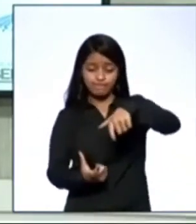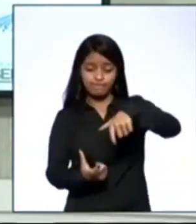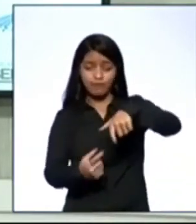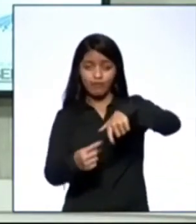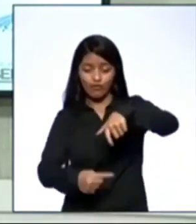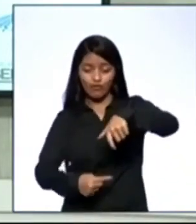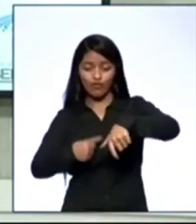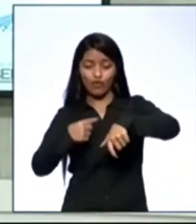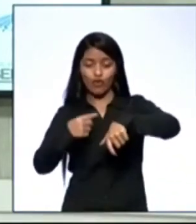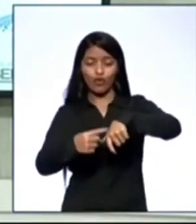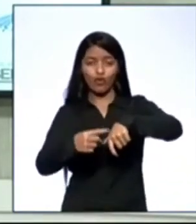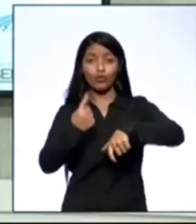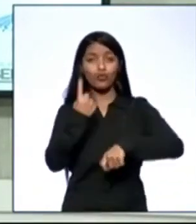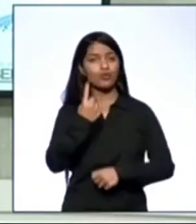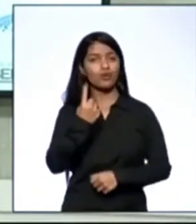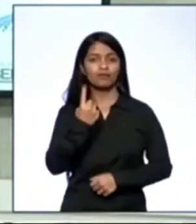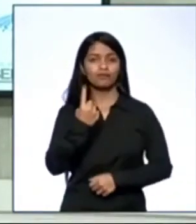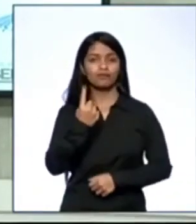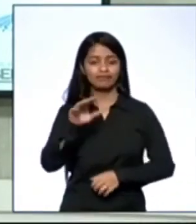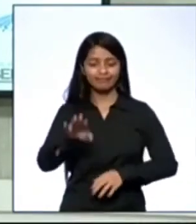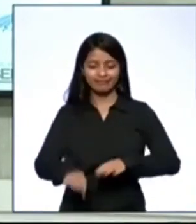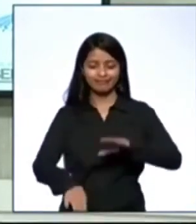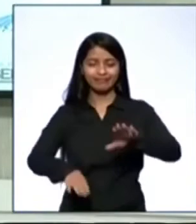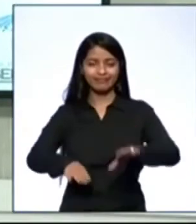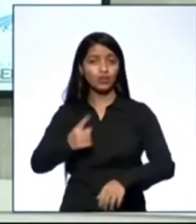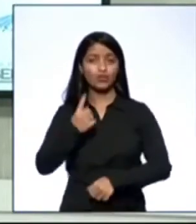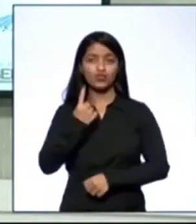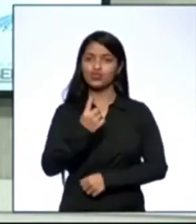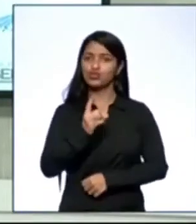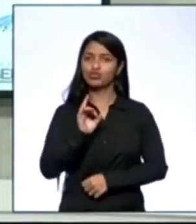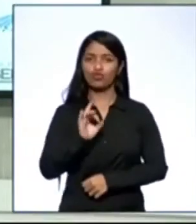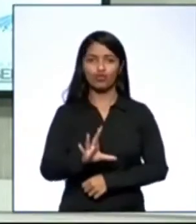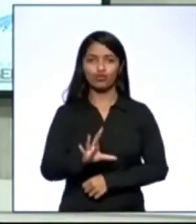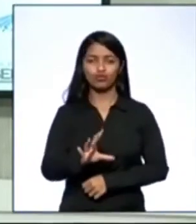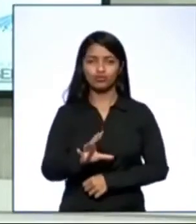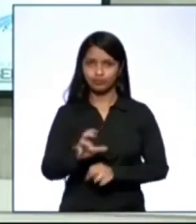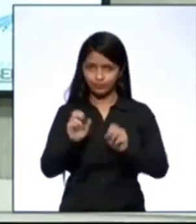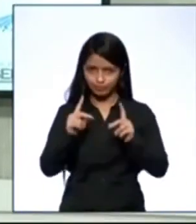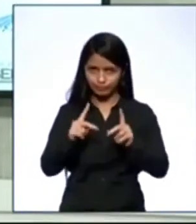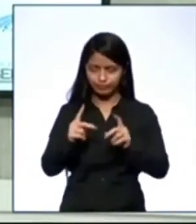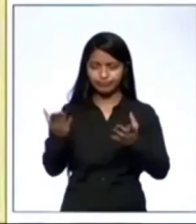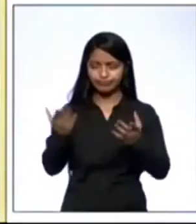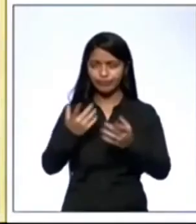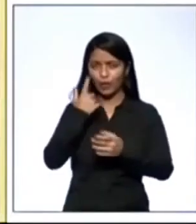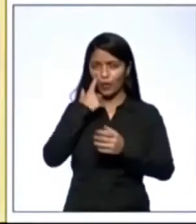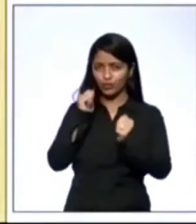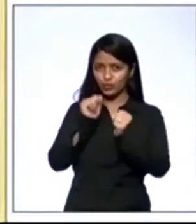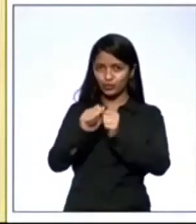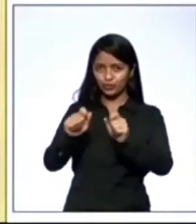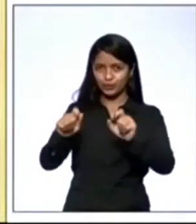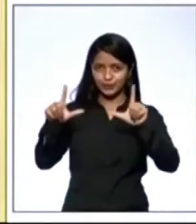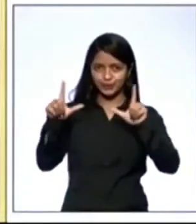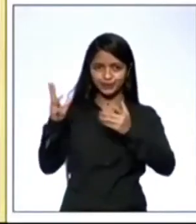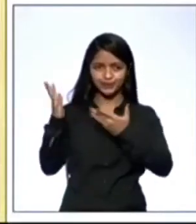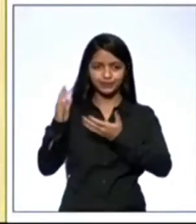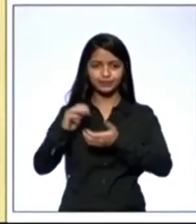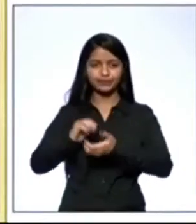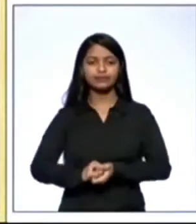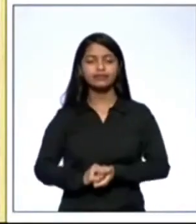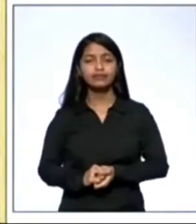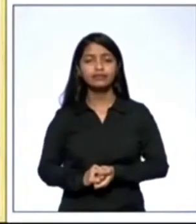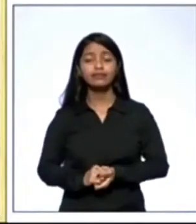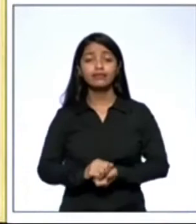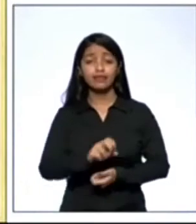uma volta só. Então vamos encerrar? Vem para a tela comigo, de novo, ó. 5 é